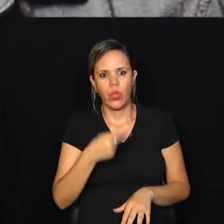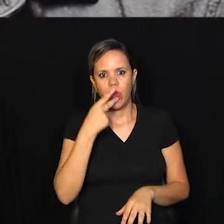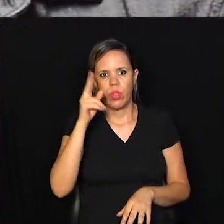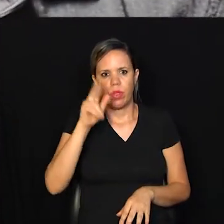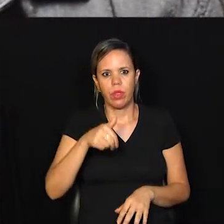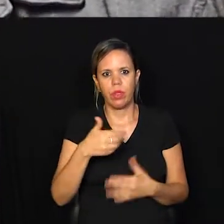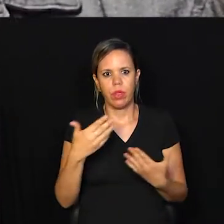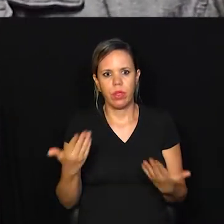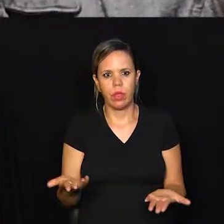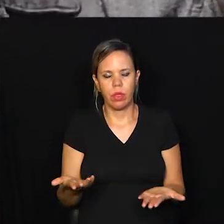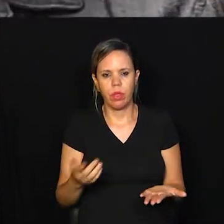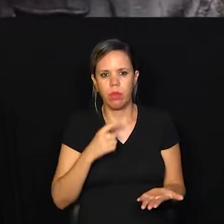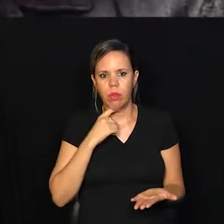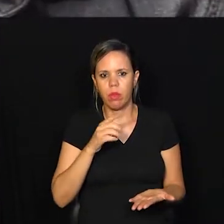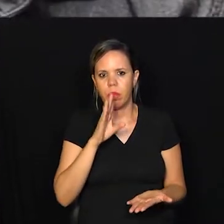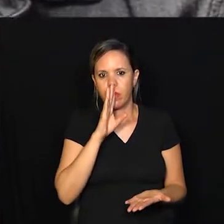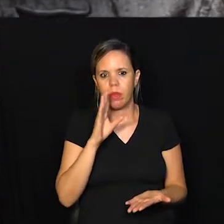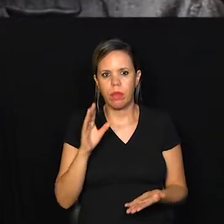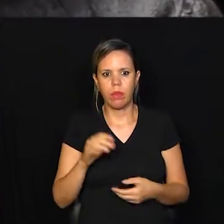isso pra ninguém,